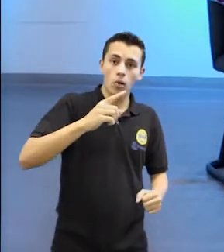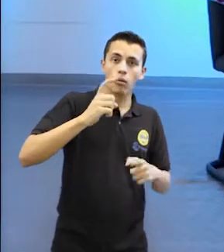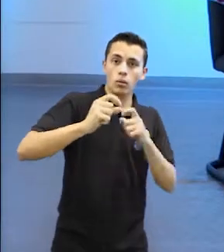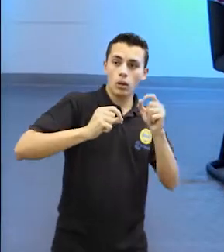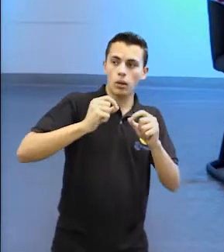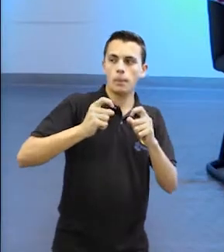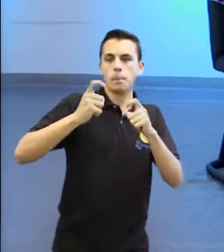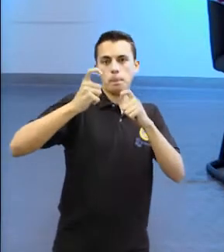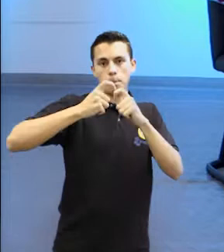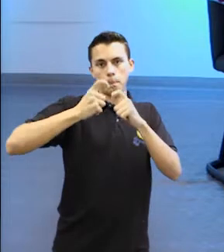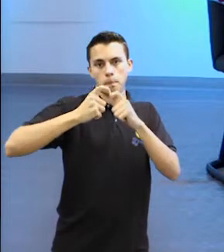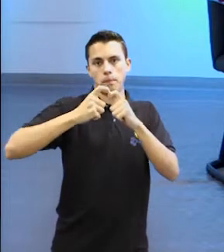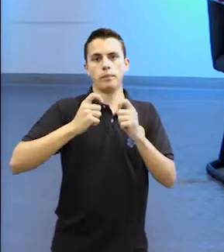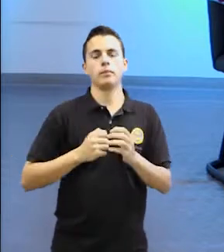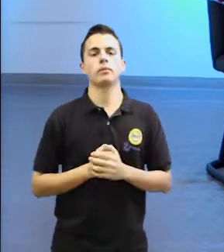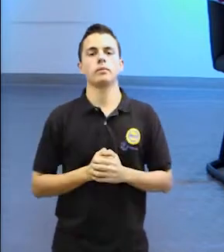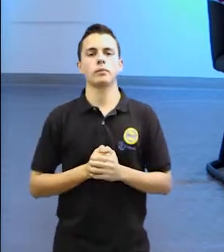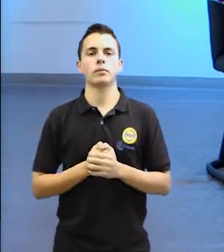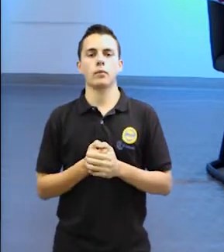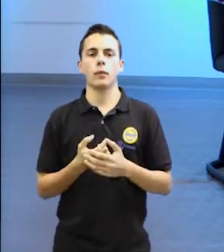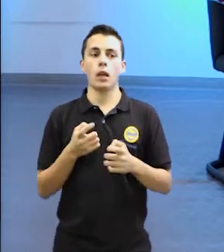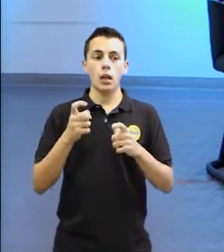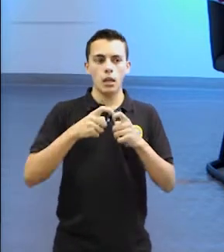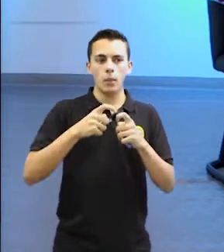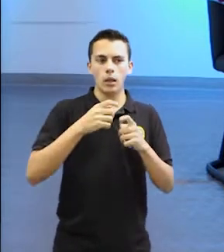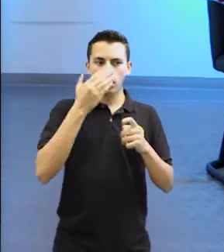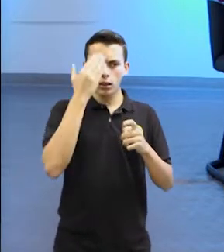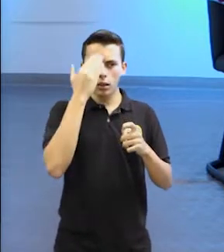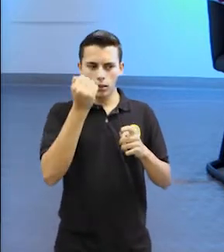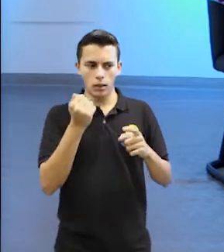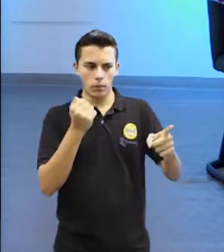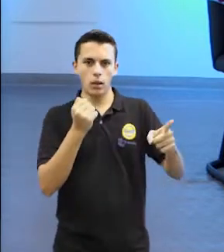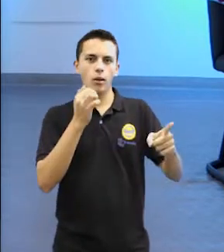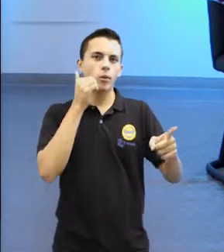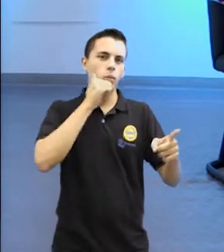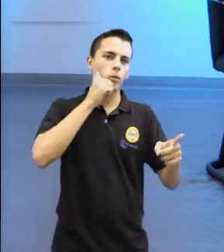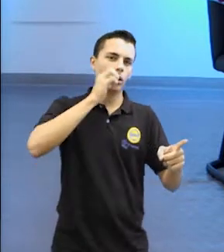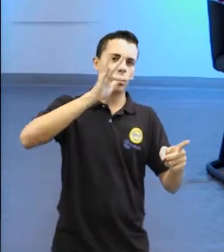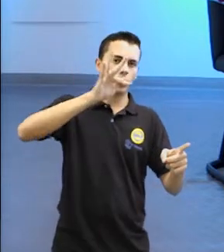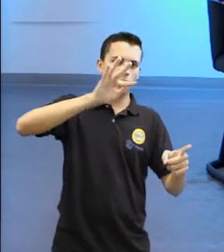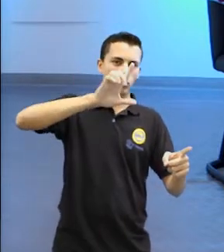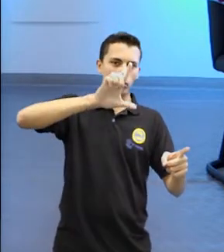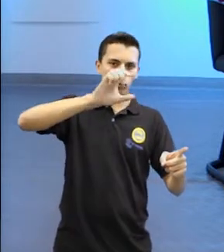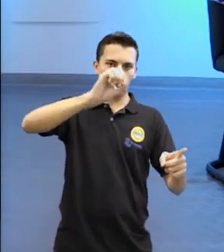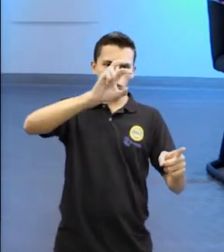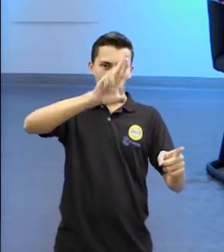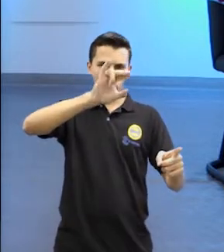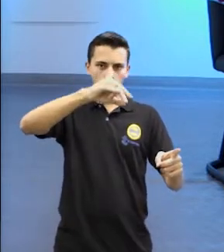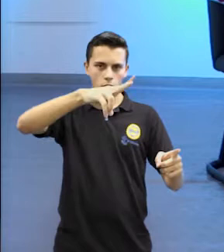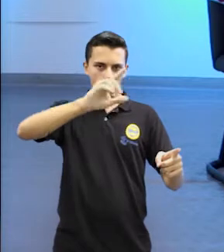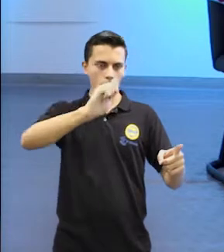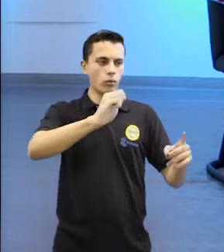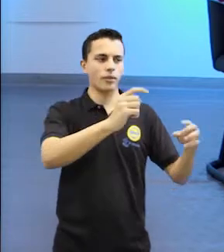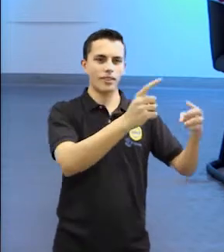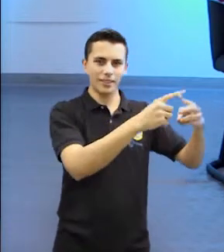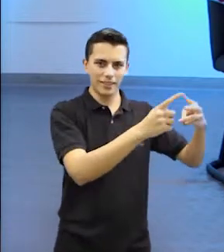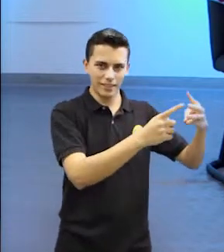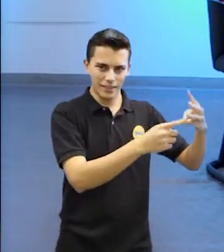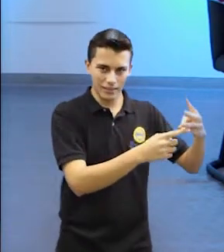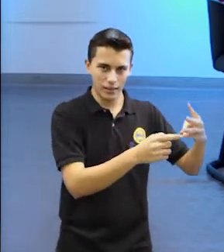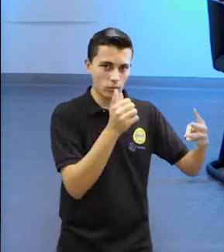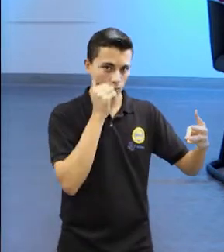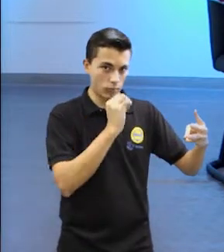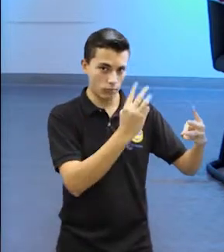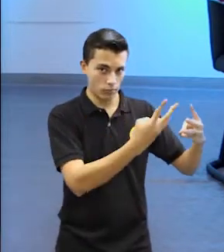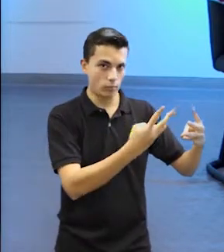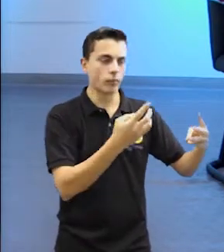que eu estou dizendo, uhum. Porque a médica sabe que essa Florinda, que é essa personagem, tem um filho que tem um grupo de rap na comunidade onde ela mora. Tá.